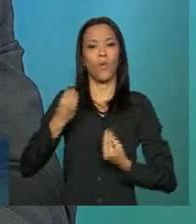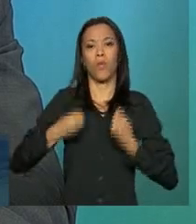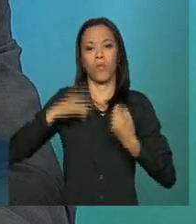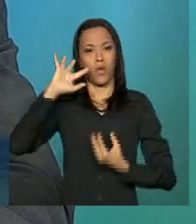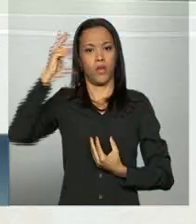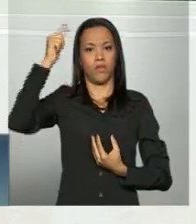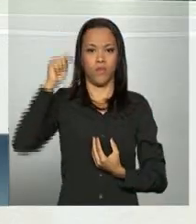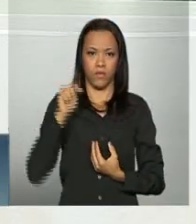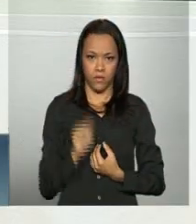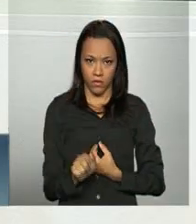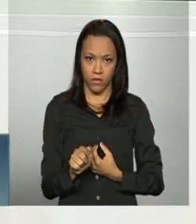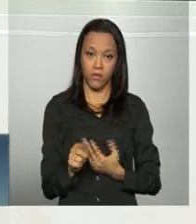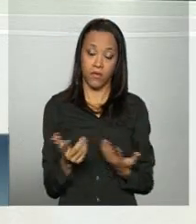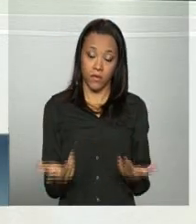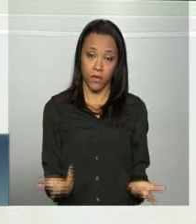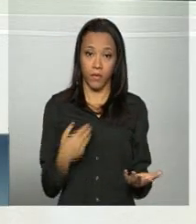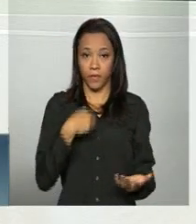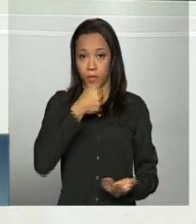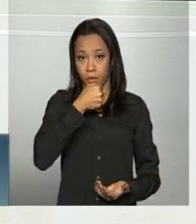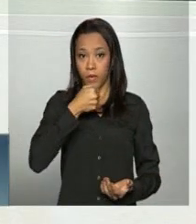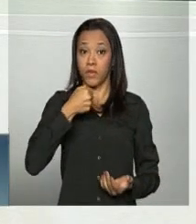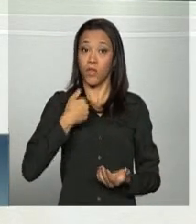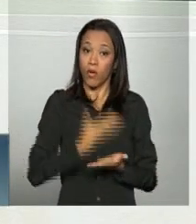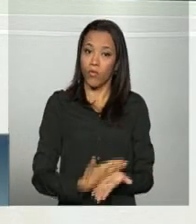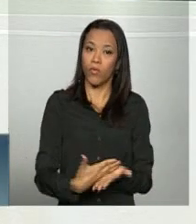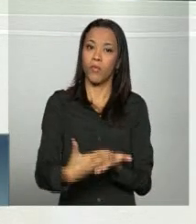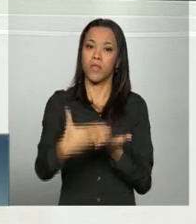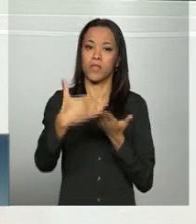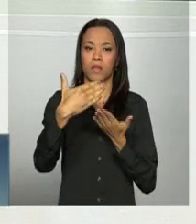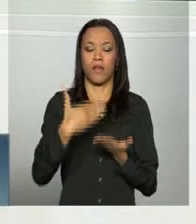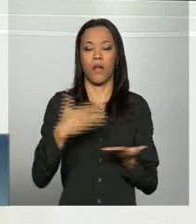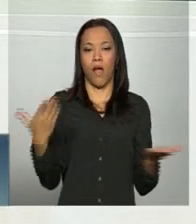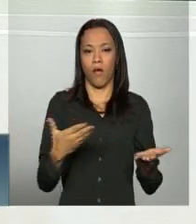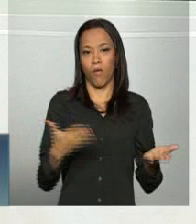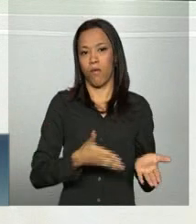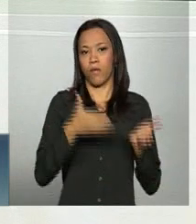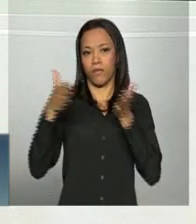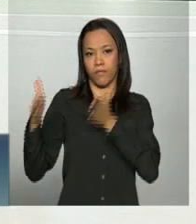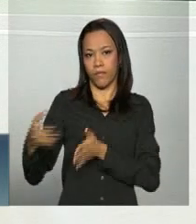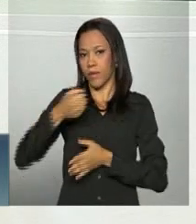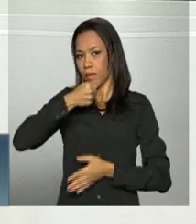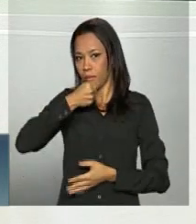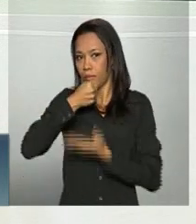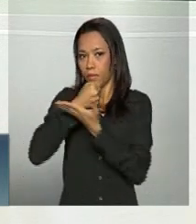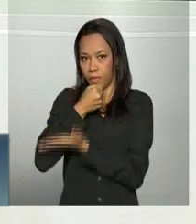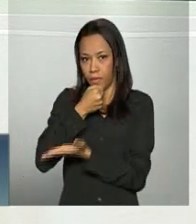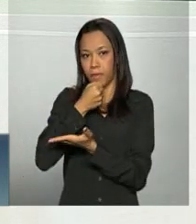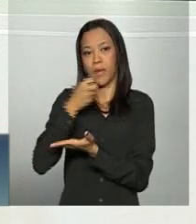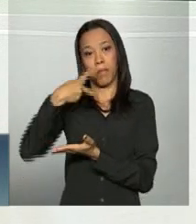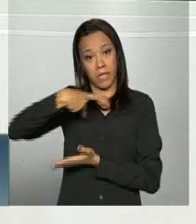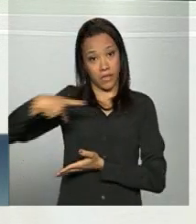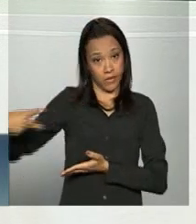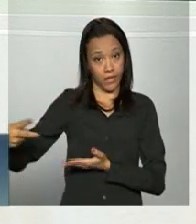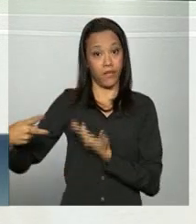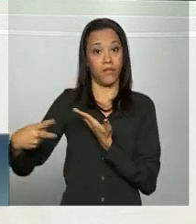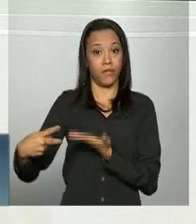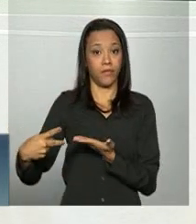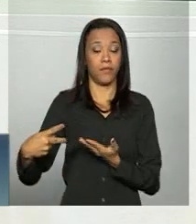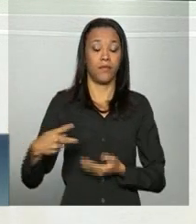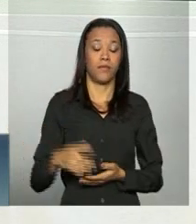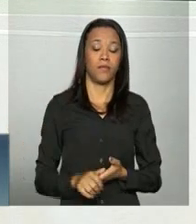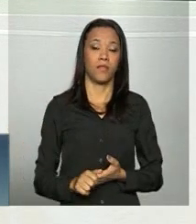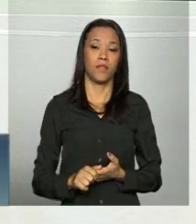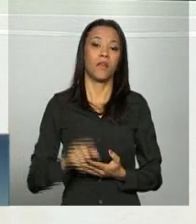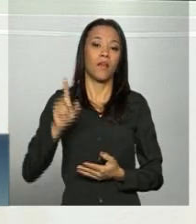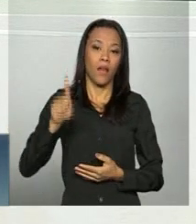iniciativa. Então, com essa breve introdução, deixa eu passar para a presidente Miriam, que é